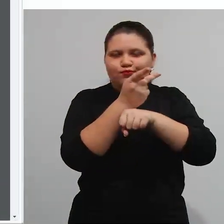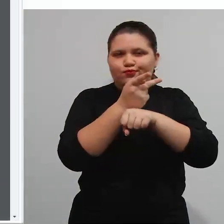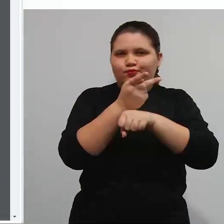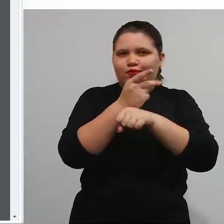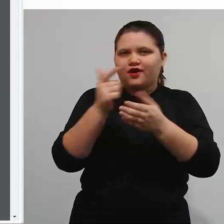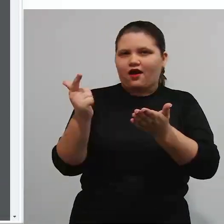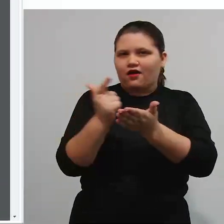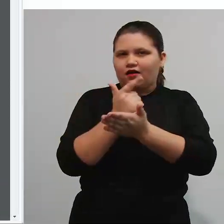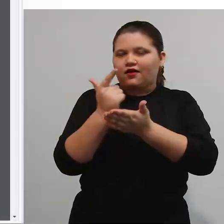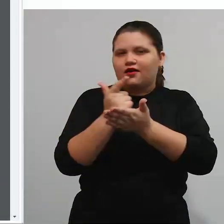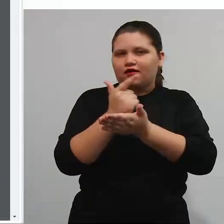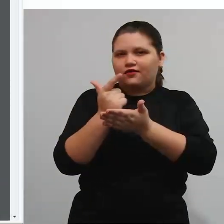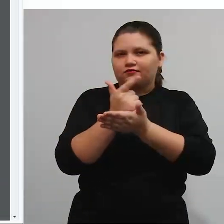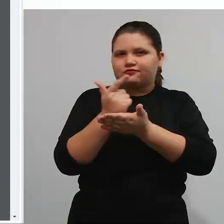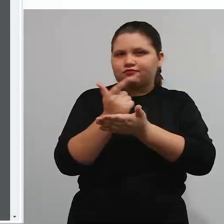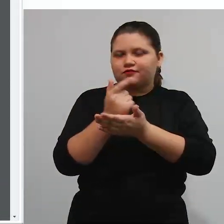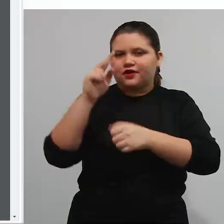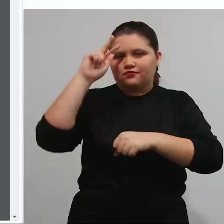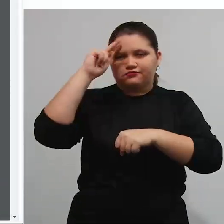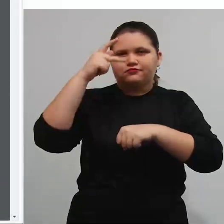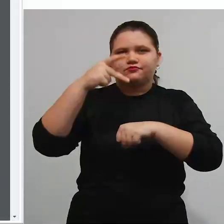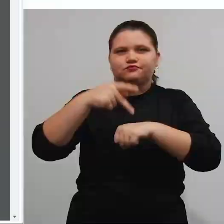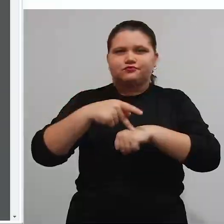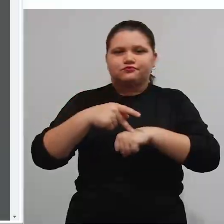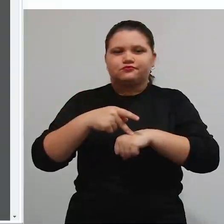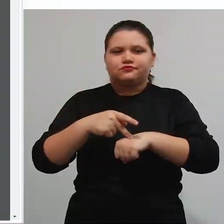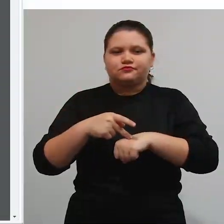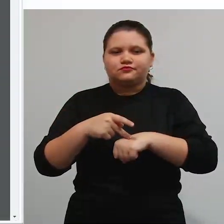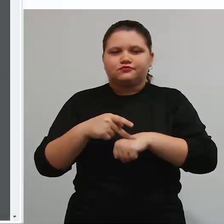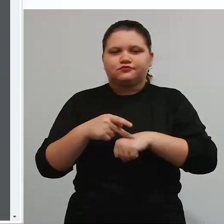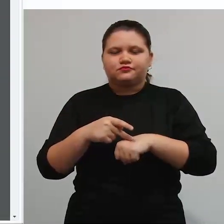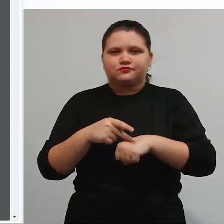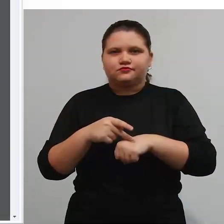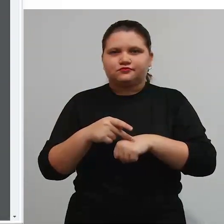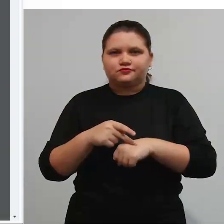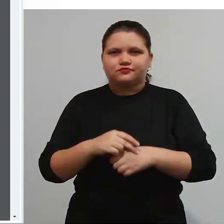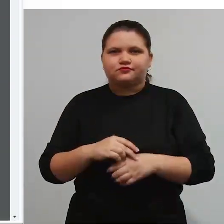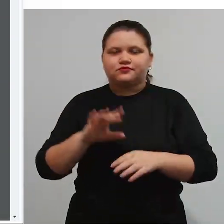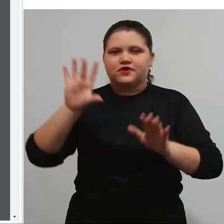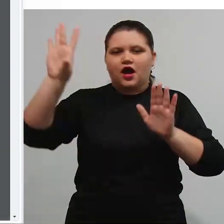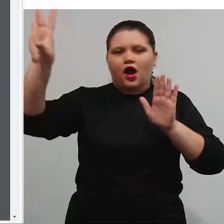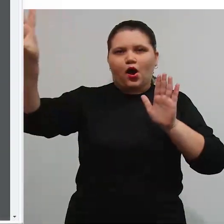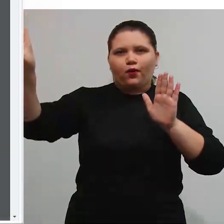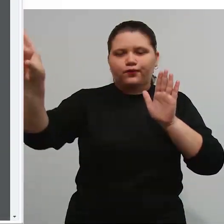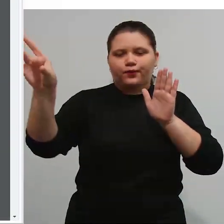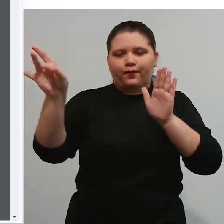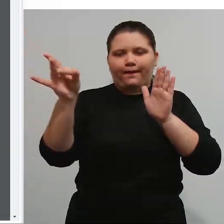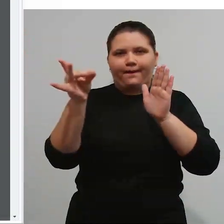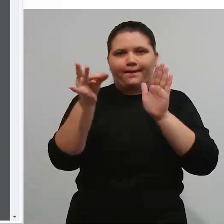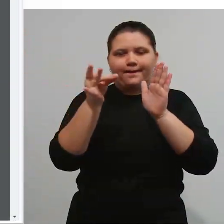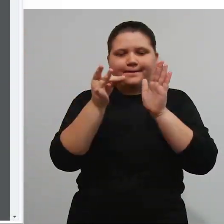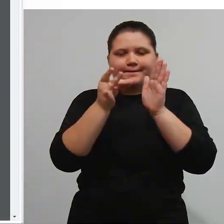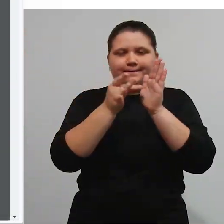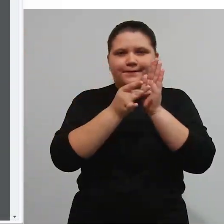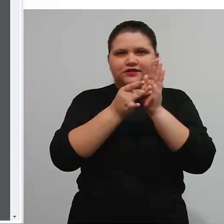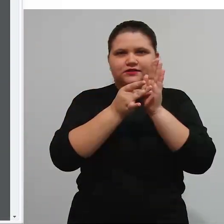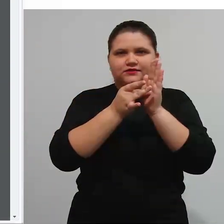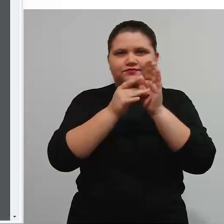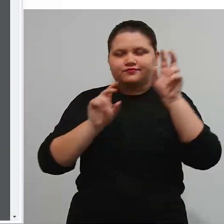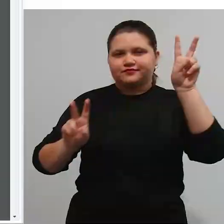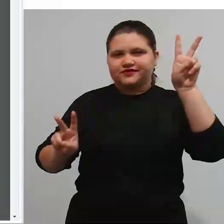livro Pedagogia da Autonomia, né? Então, qual que é o trecho? Vou fazer uma citação direta longa. Uma citação direta